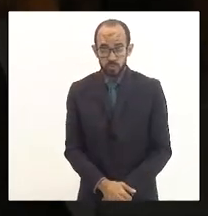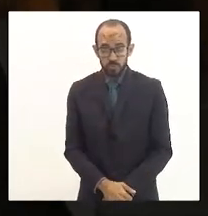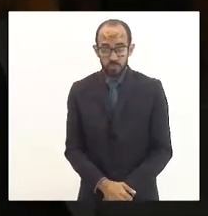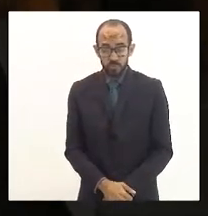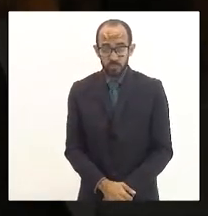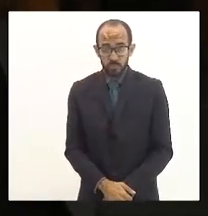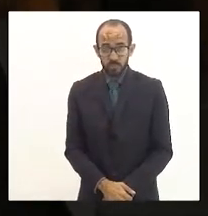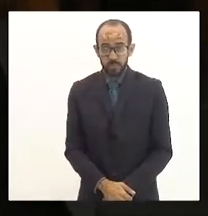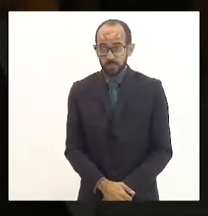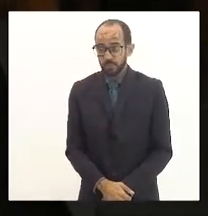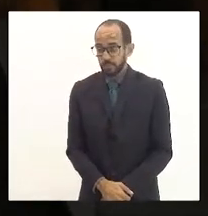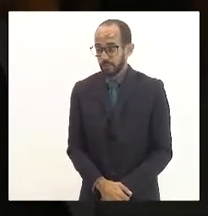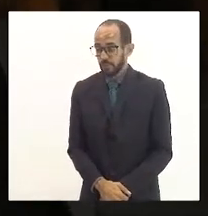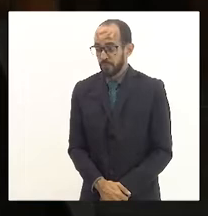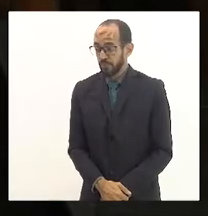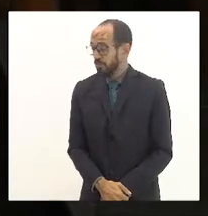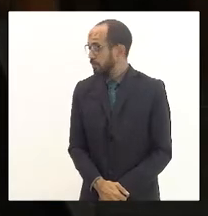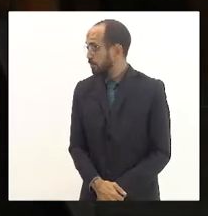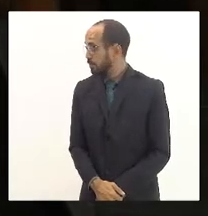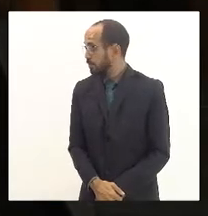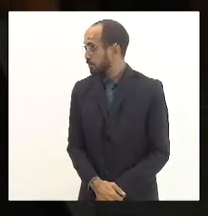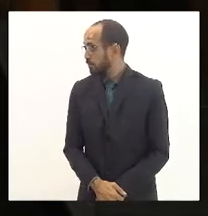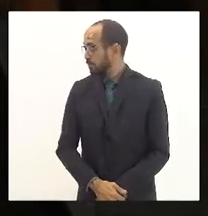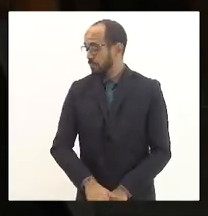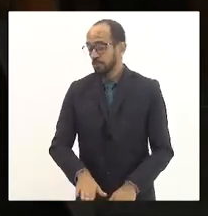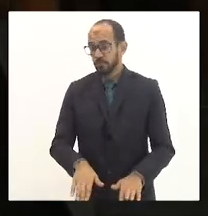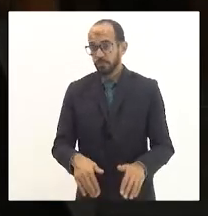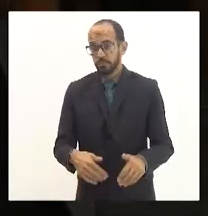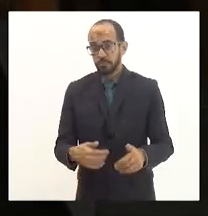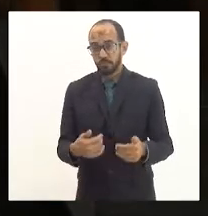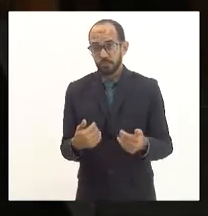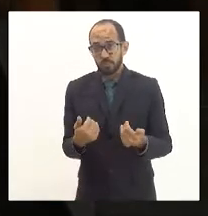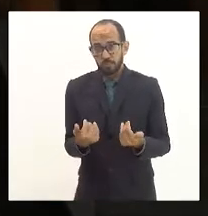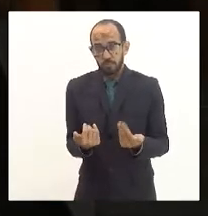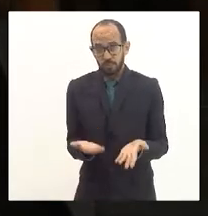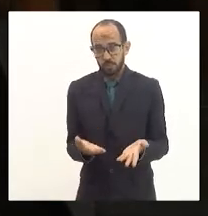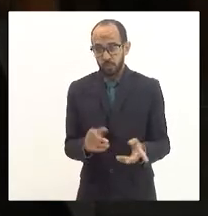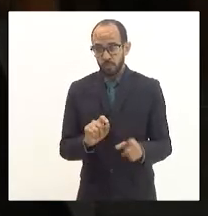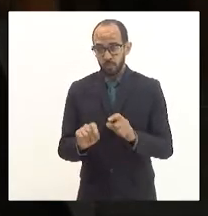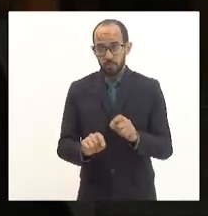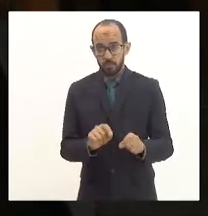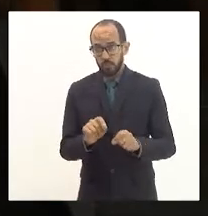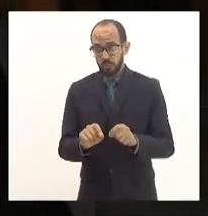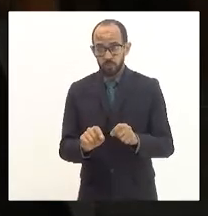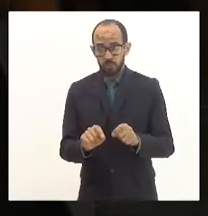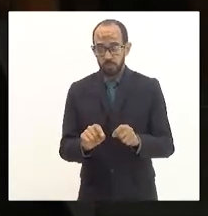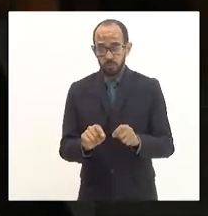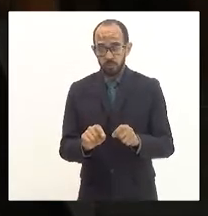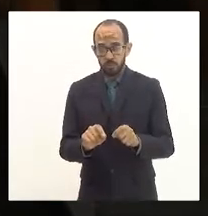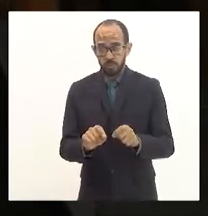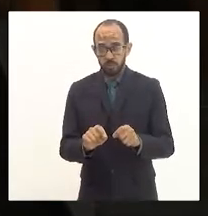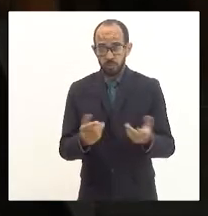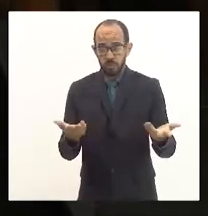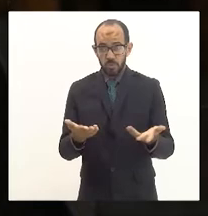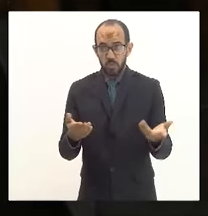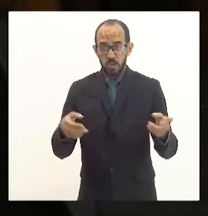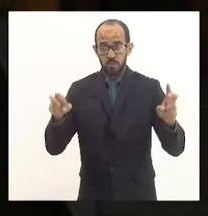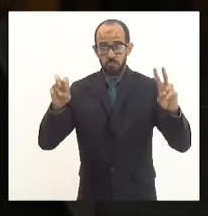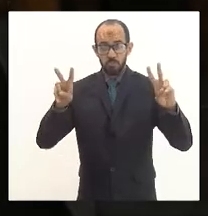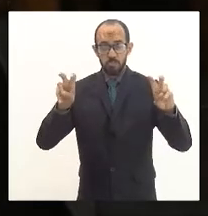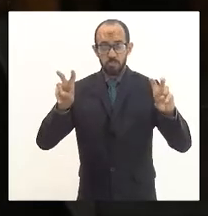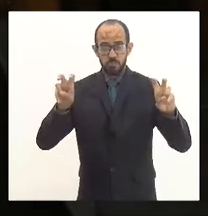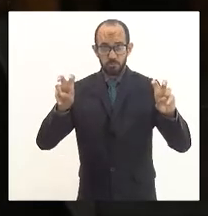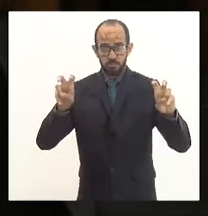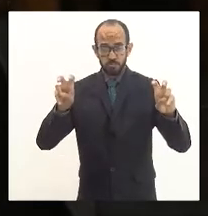o Tito Isso joga presidência Vamos para o tema que numa eleição Estadual